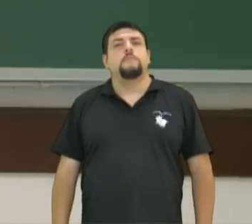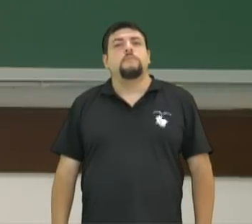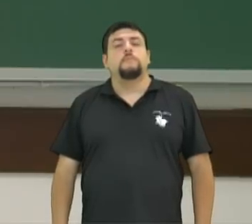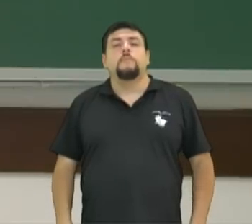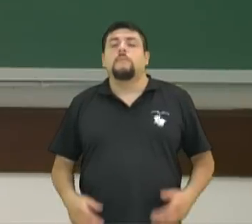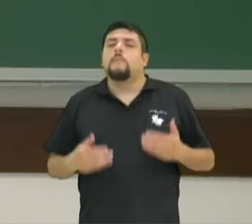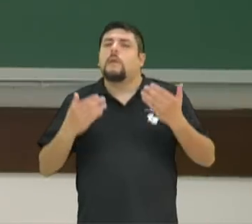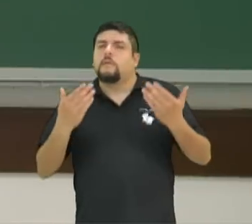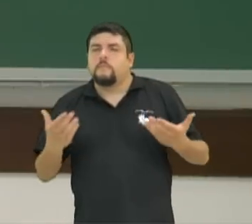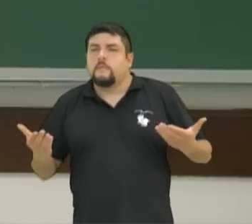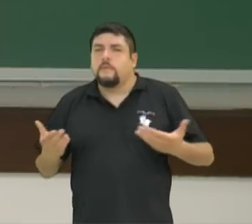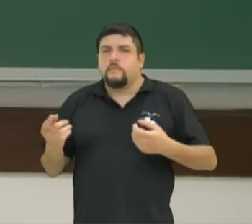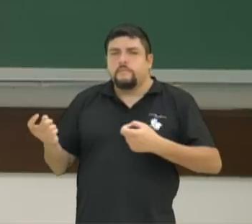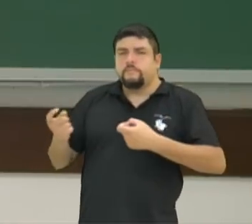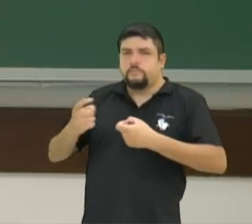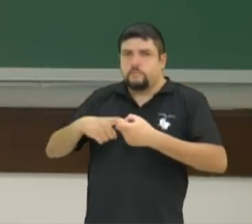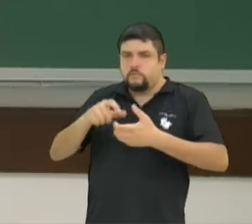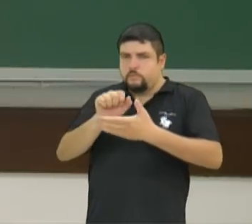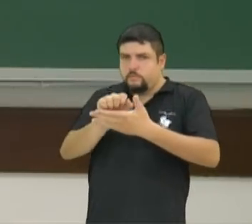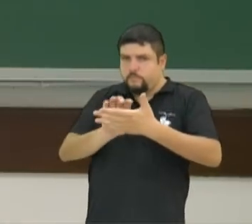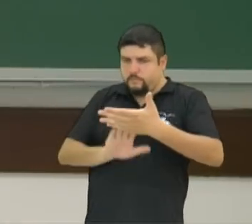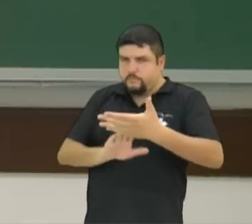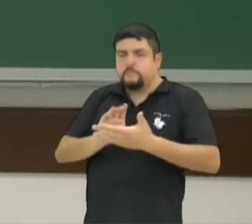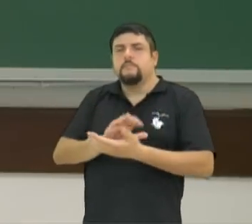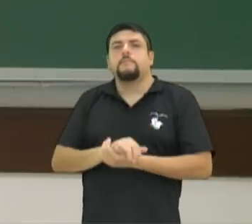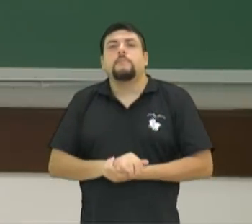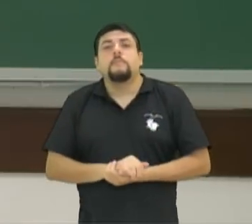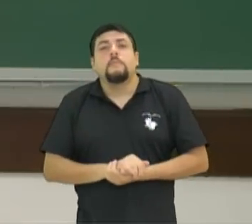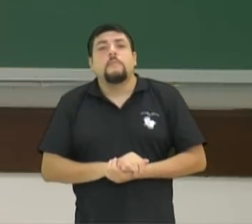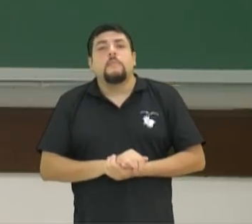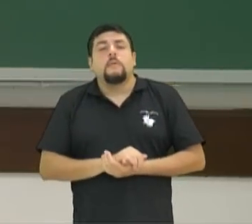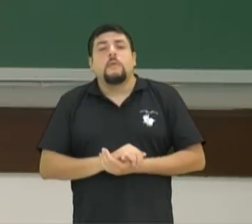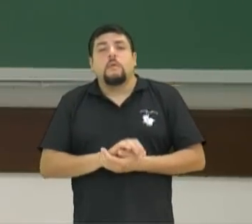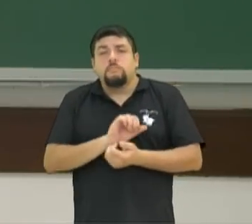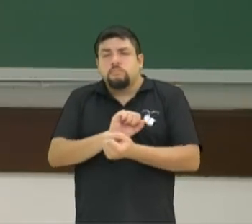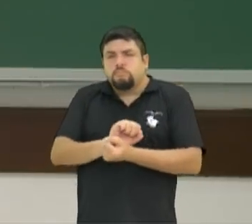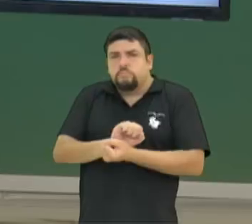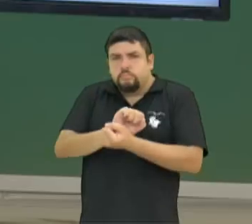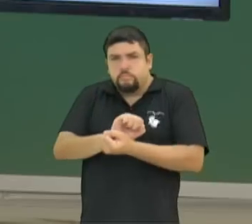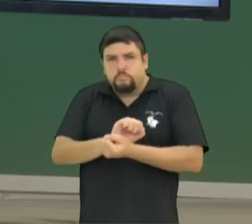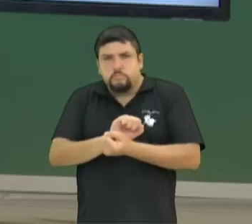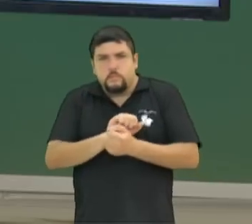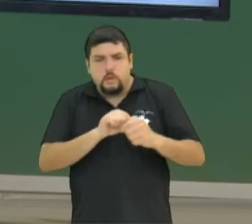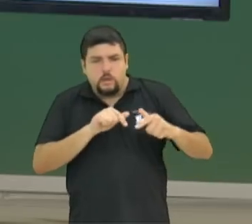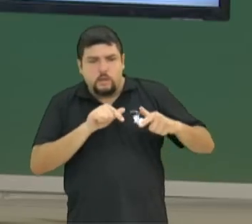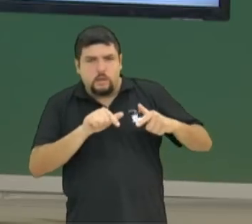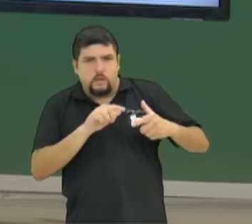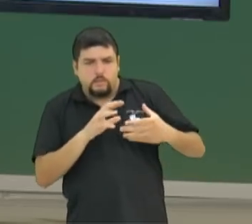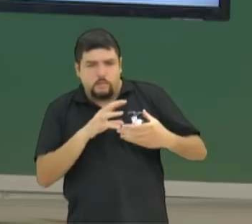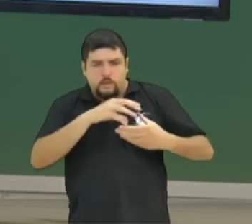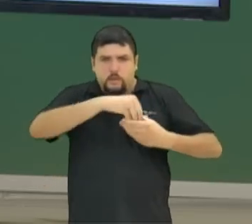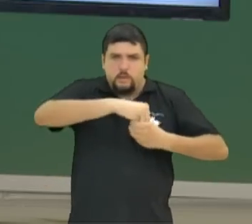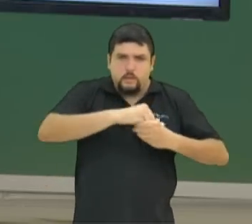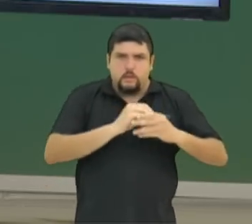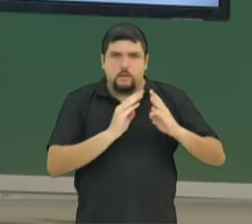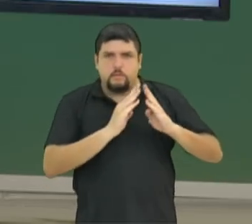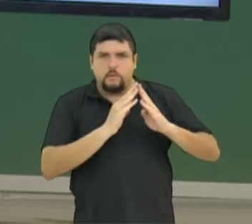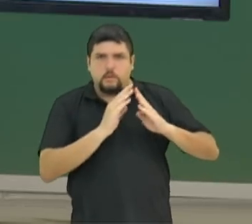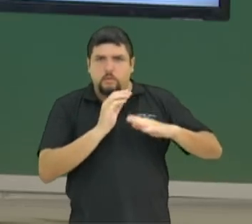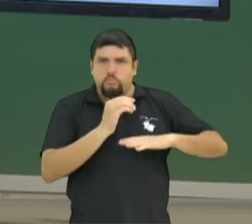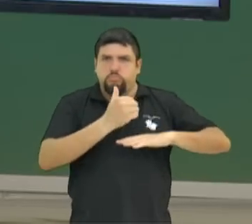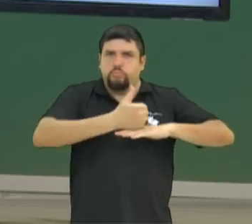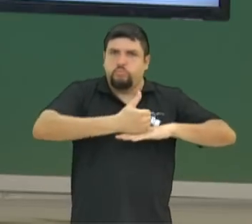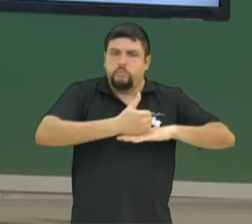Pessoal, voltamos aqui com a nossa atividade, né? Então, os escravos que aprendiam o idioma português e geralmente trabalhavam nos